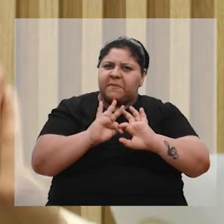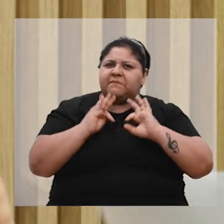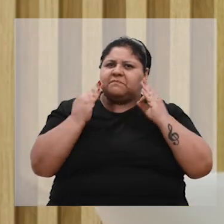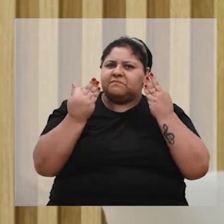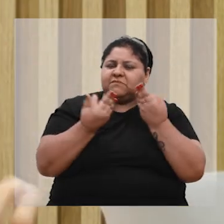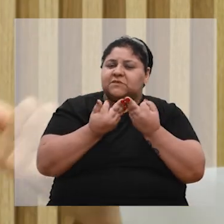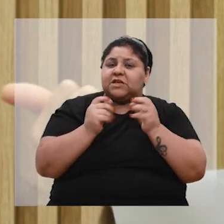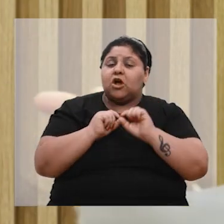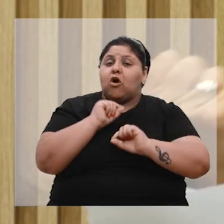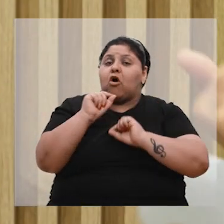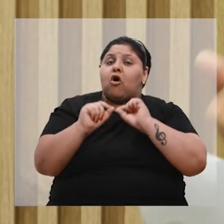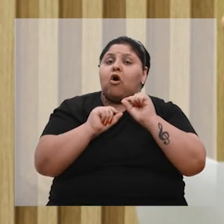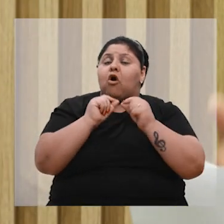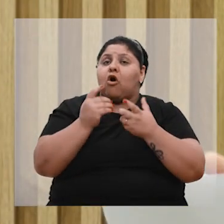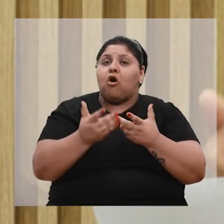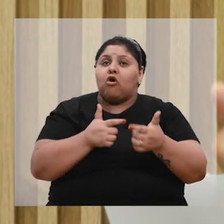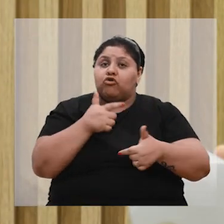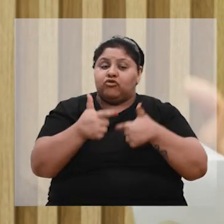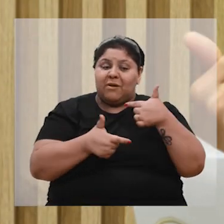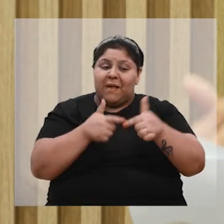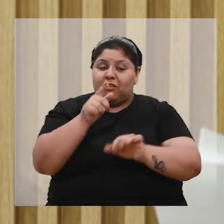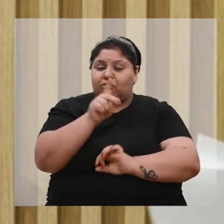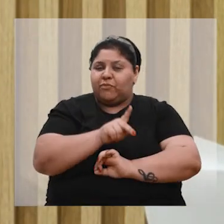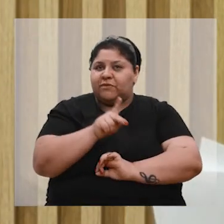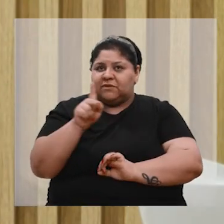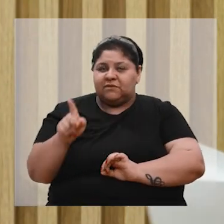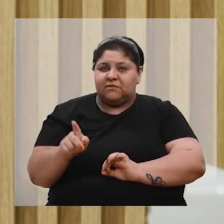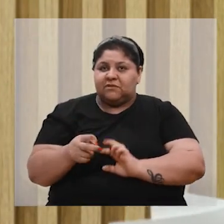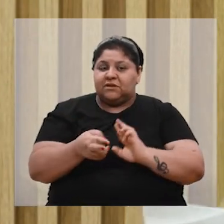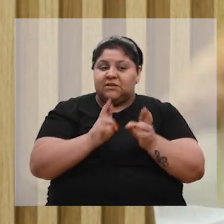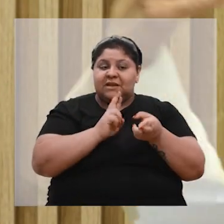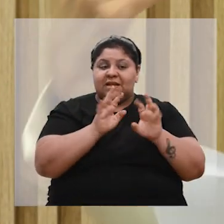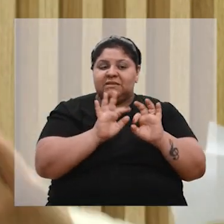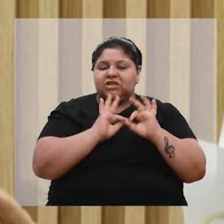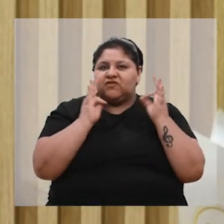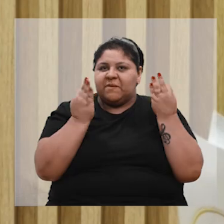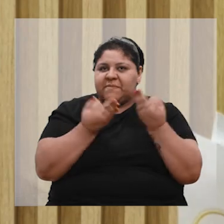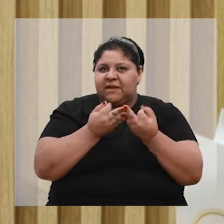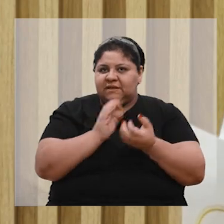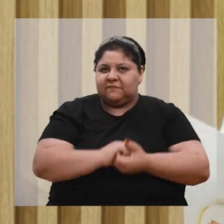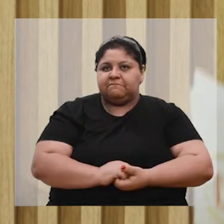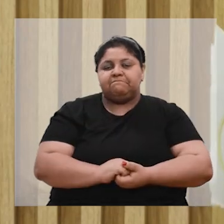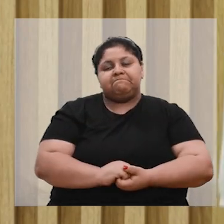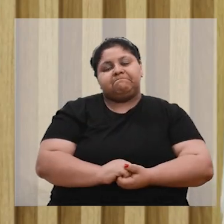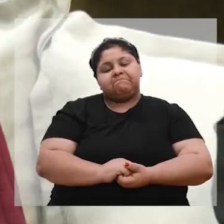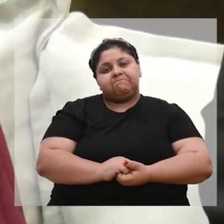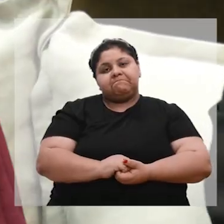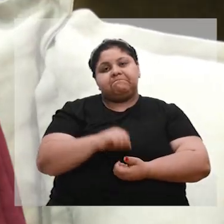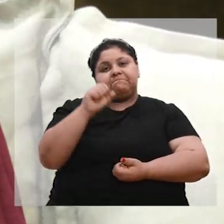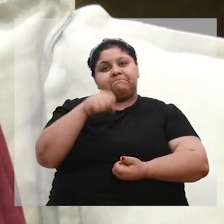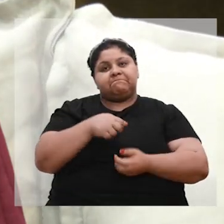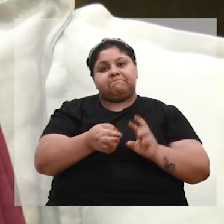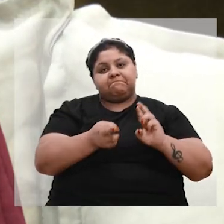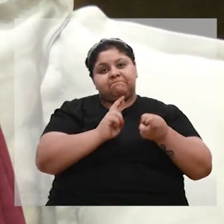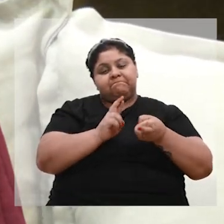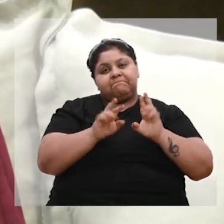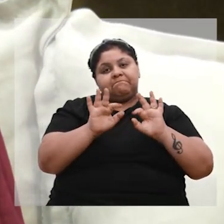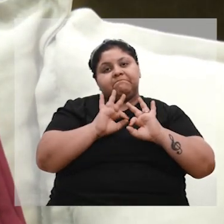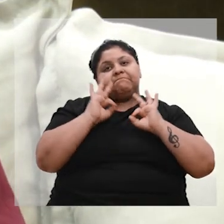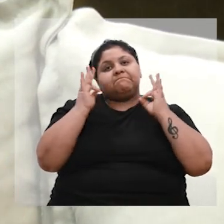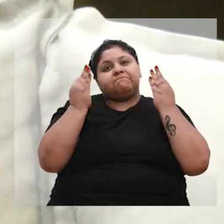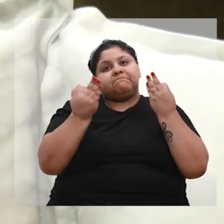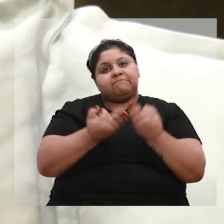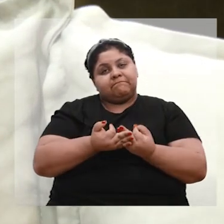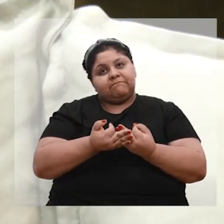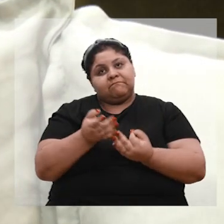da família. Como que é a atuação do professor em relação às famílias? Sim, em relação